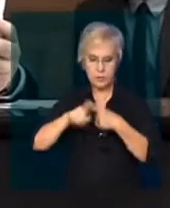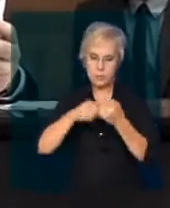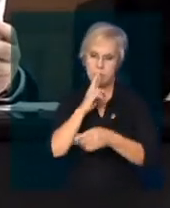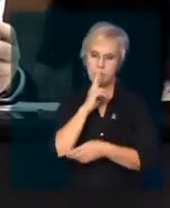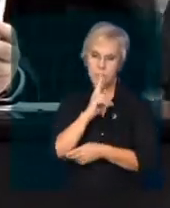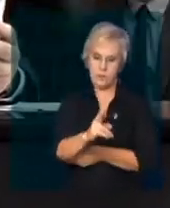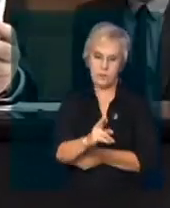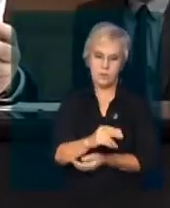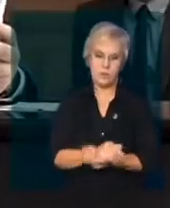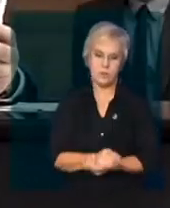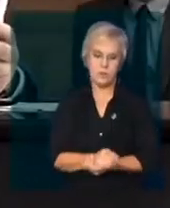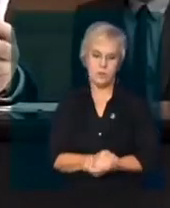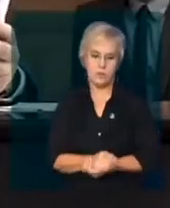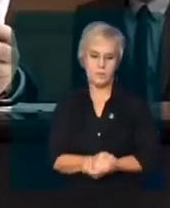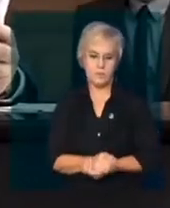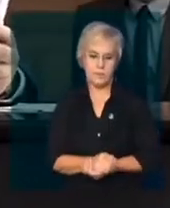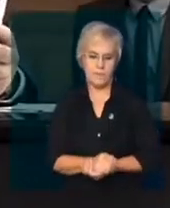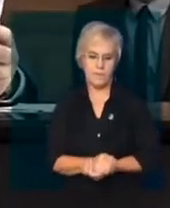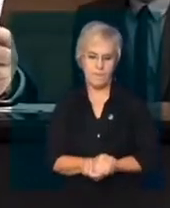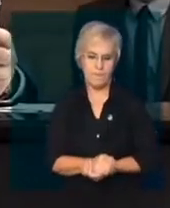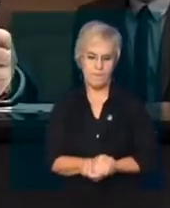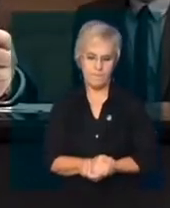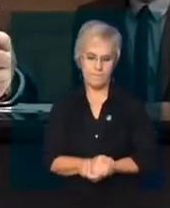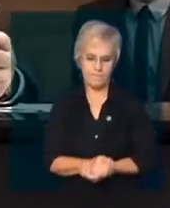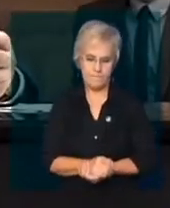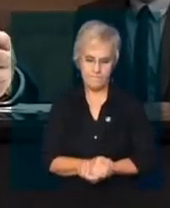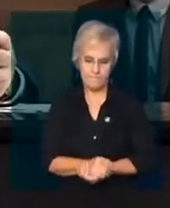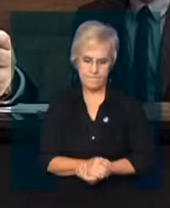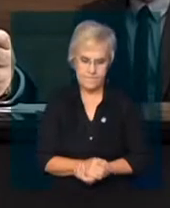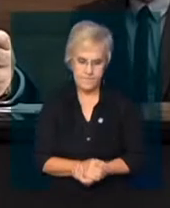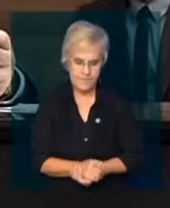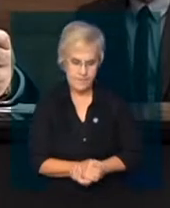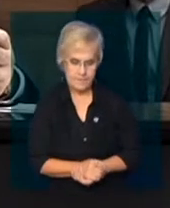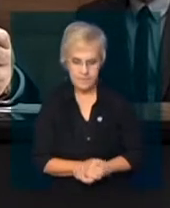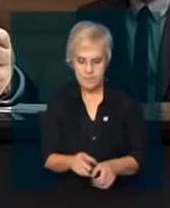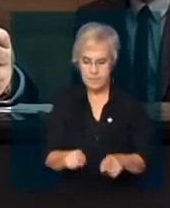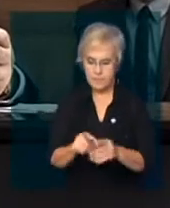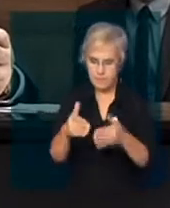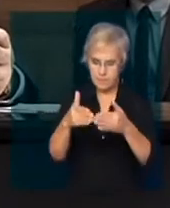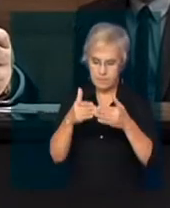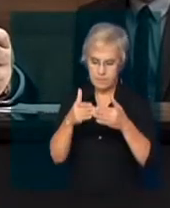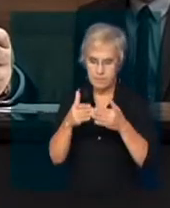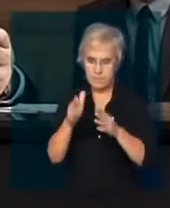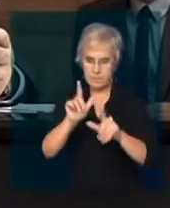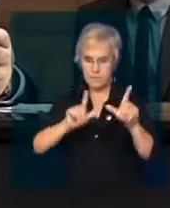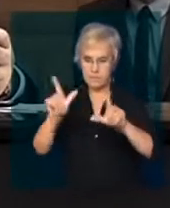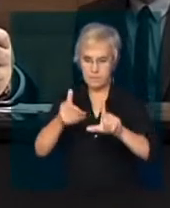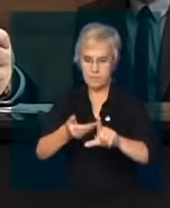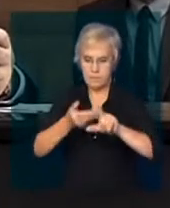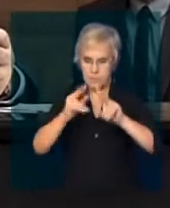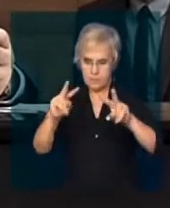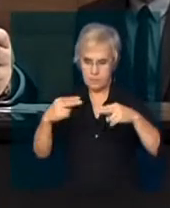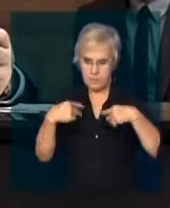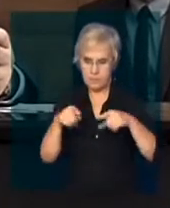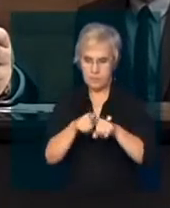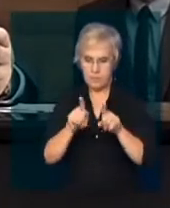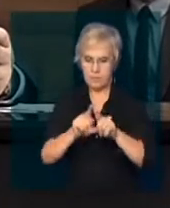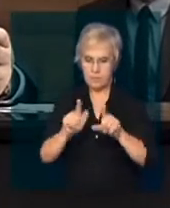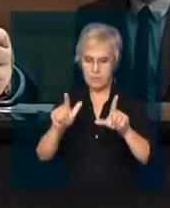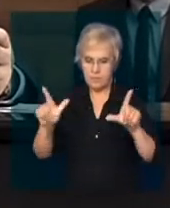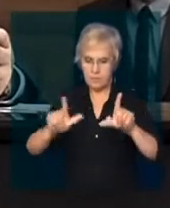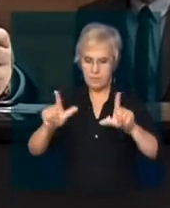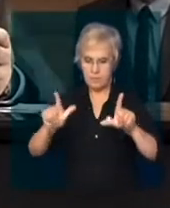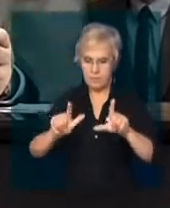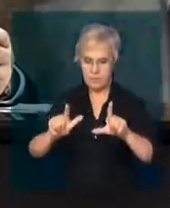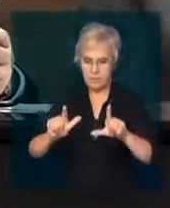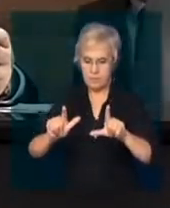não, sem identificação, não serão respondidas. E ao público que nos acompanha através da TV Câmara e da TV Assembleia,